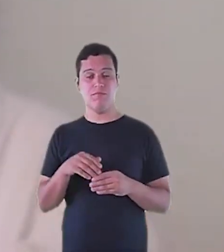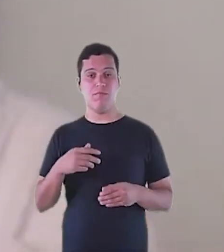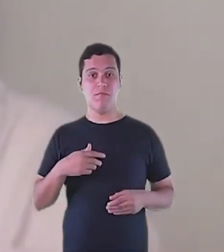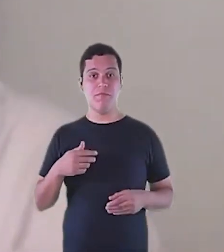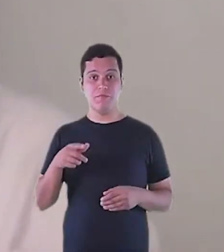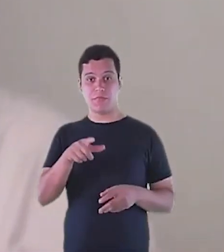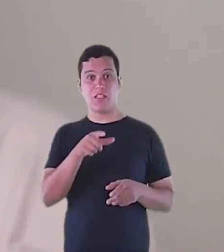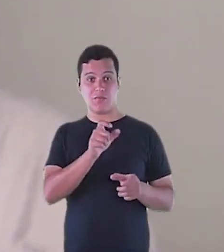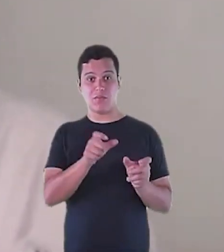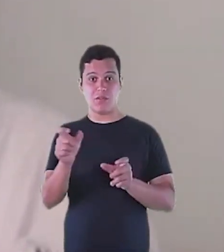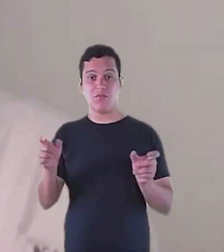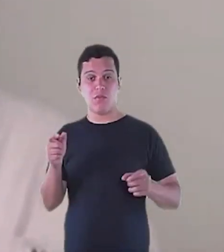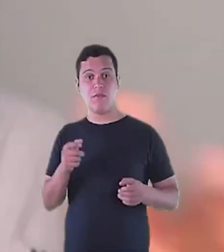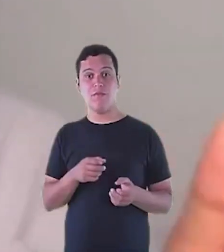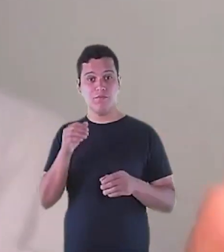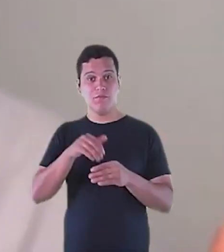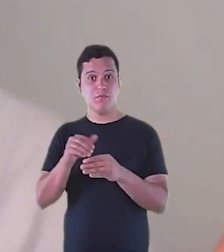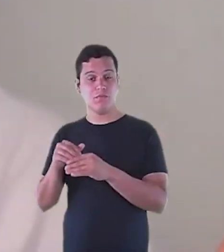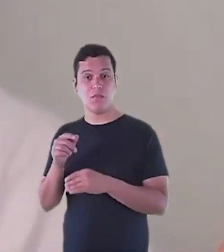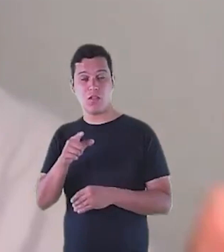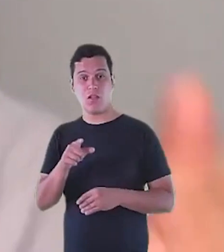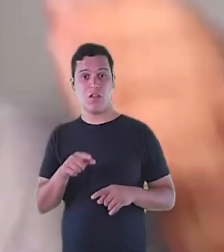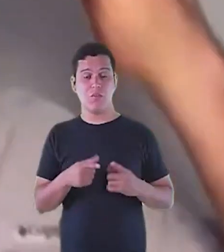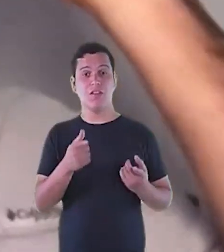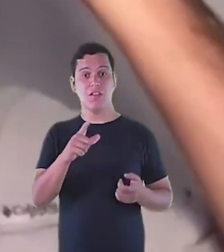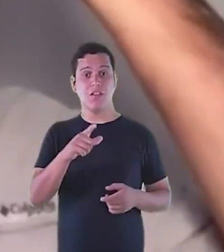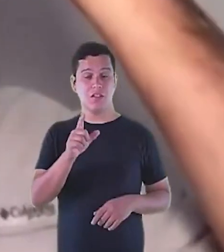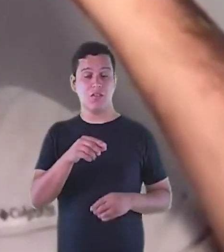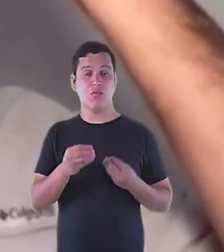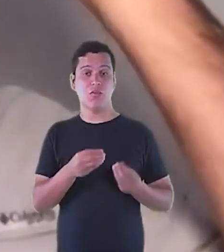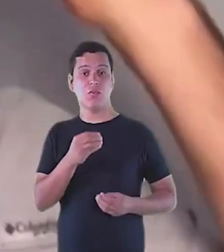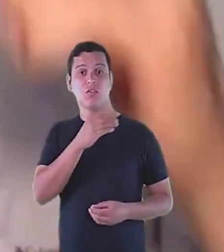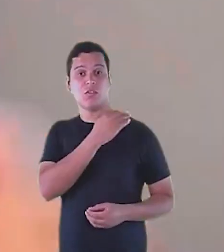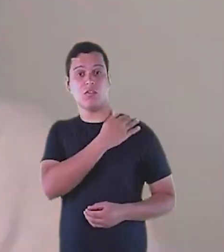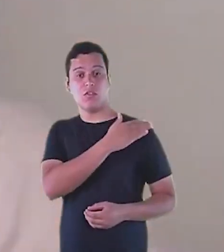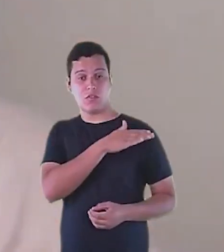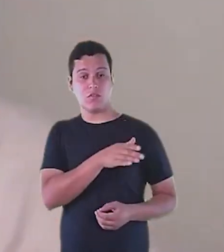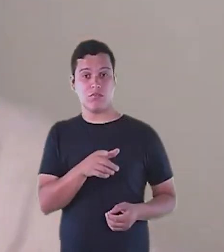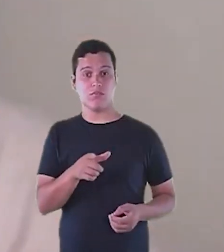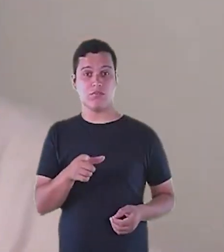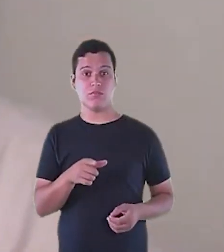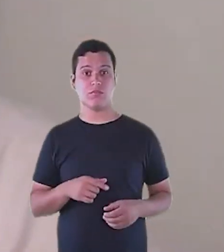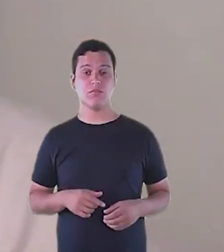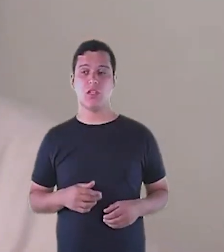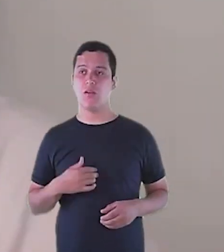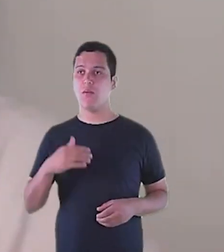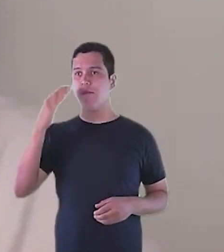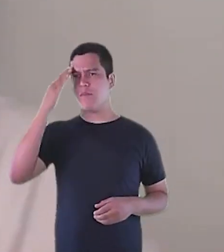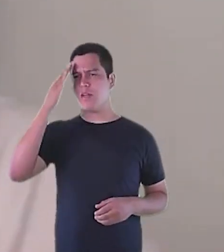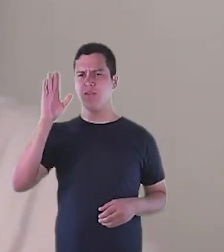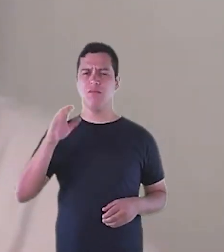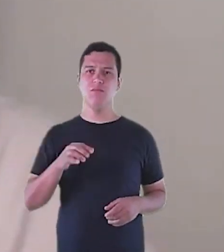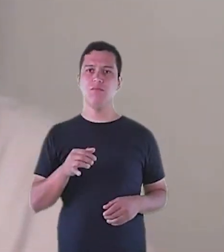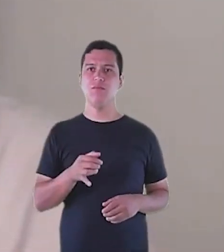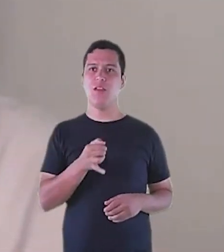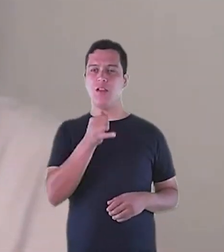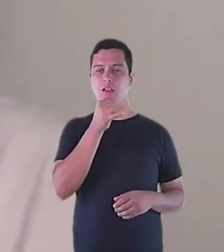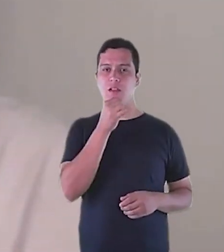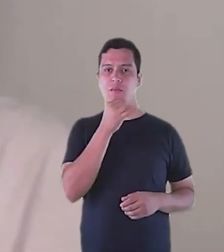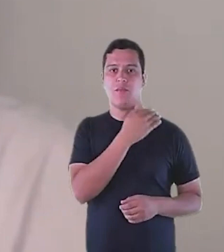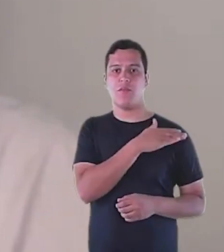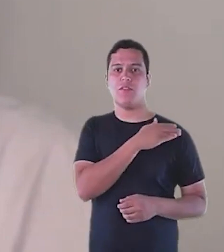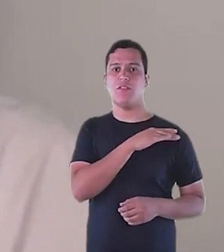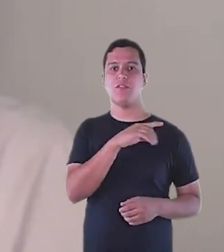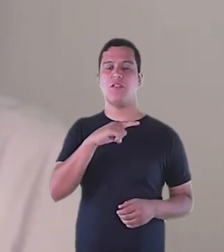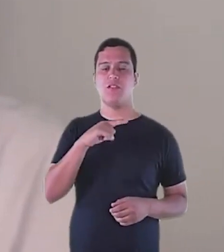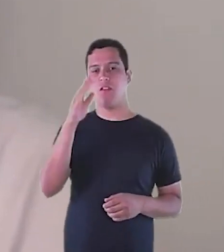pessoas votaram nele. É por isso que eu tenho insistido que o principal racismo no Brasil ele não é explícito, não é a injúria racial